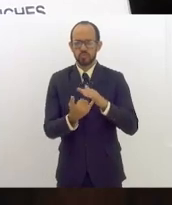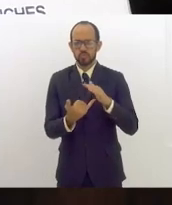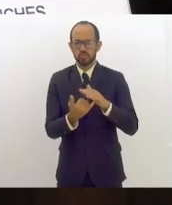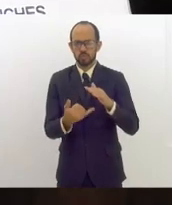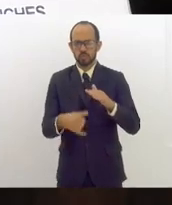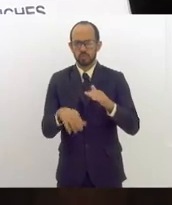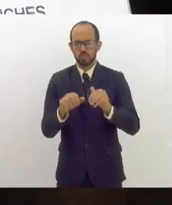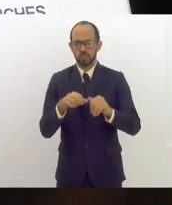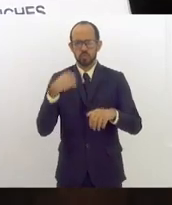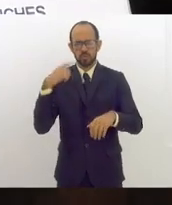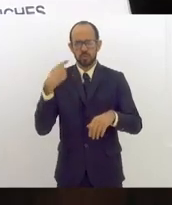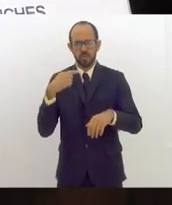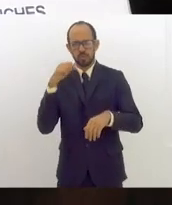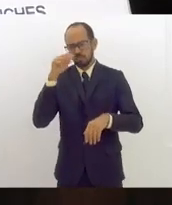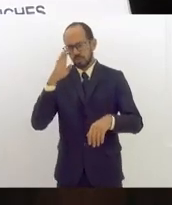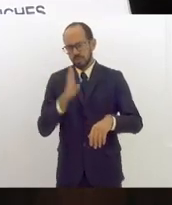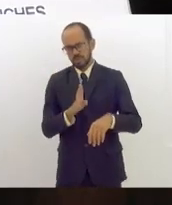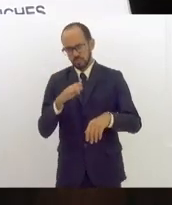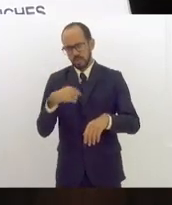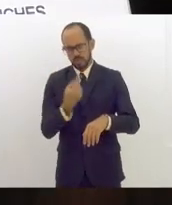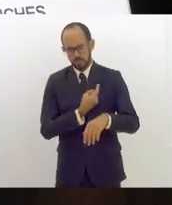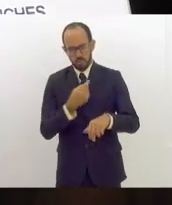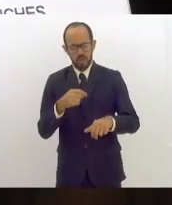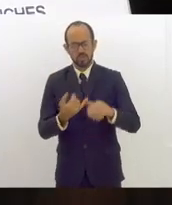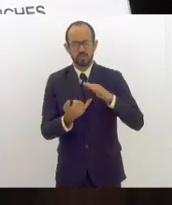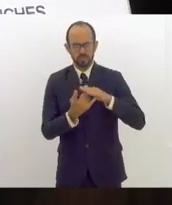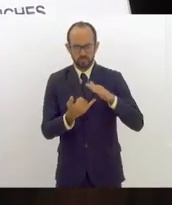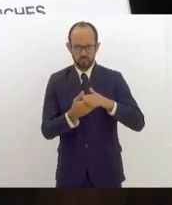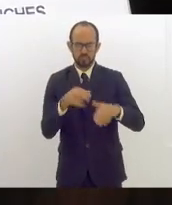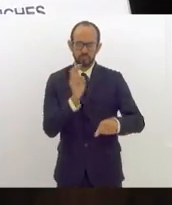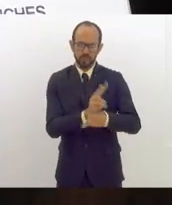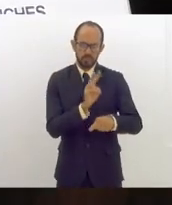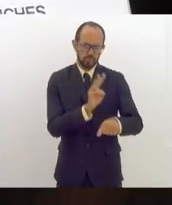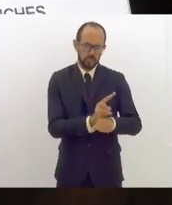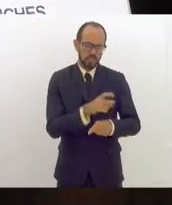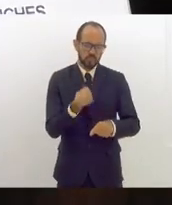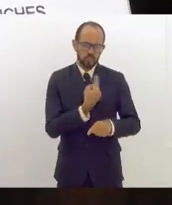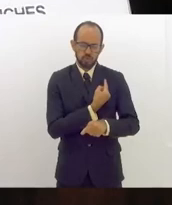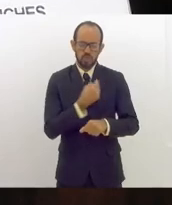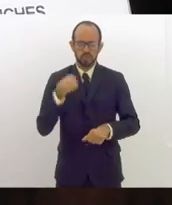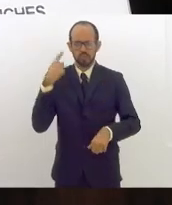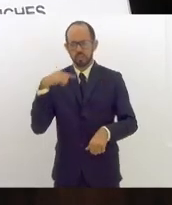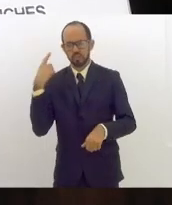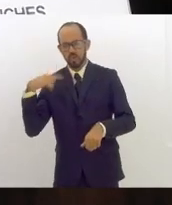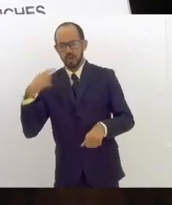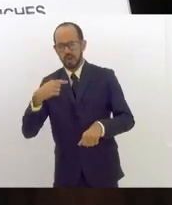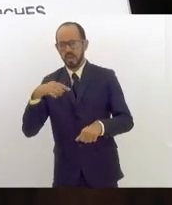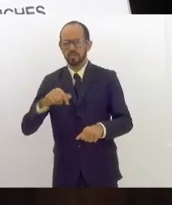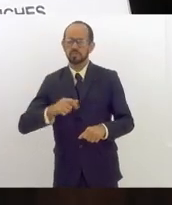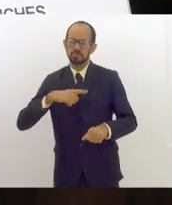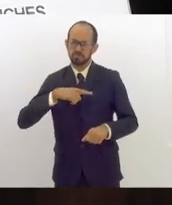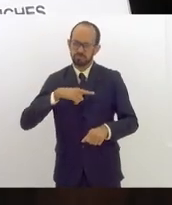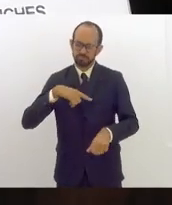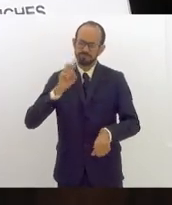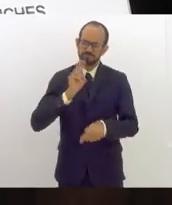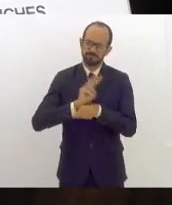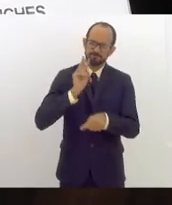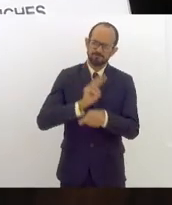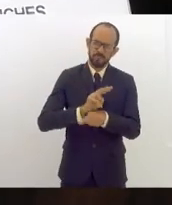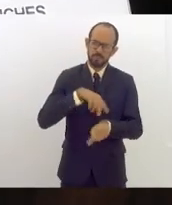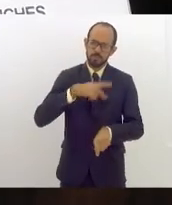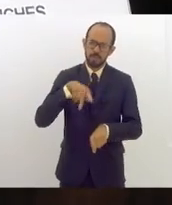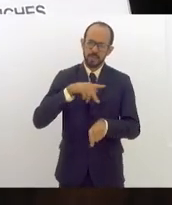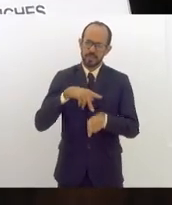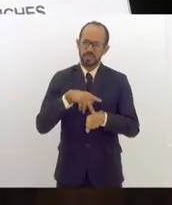de que as nossas instituições que defendem a nossa classe estão devidamente guardadas devidamente defendidas e o país e as